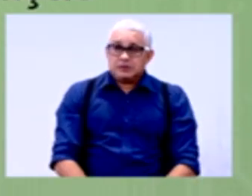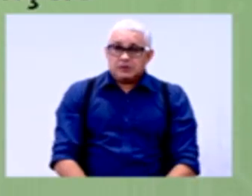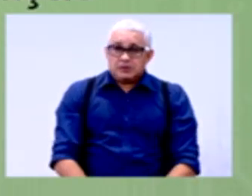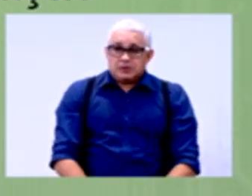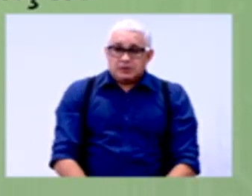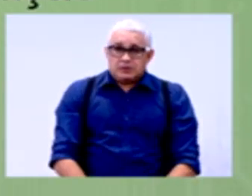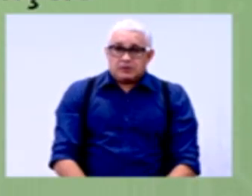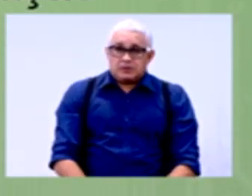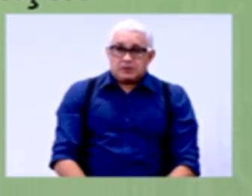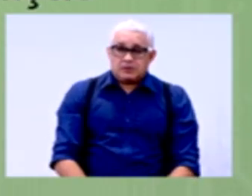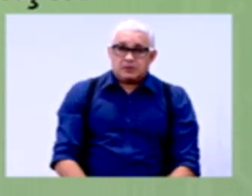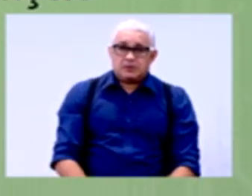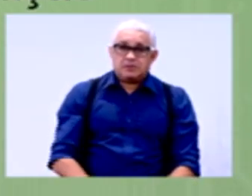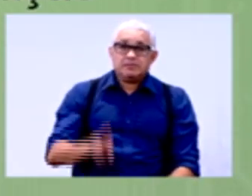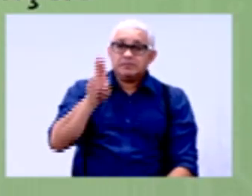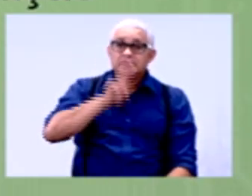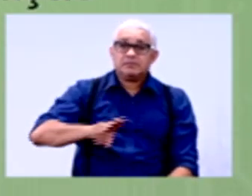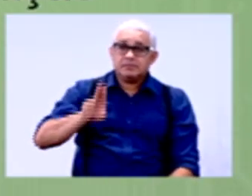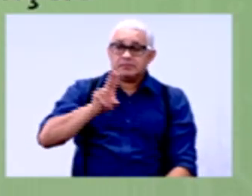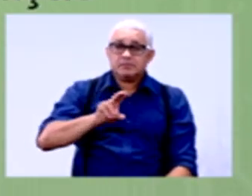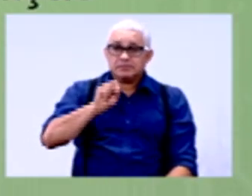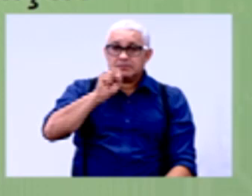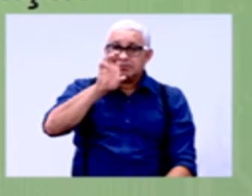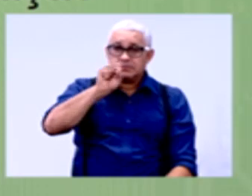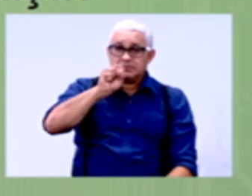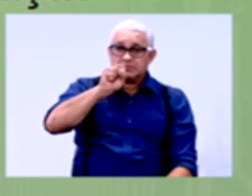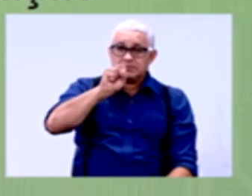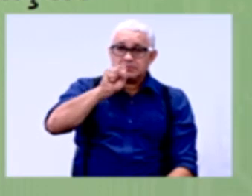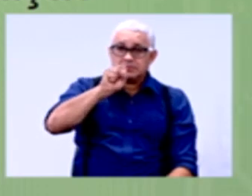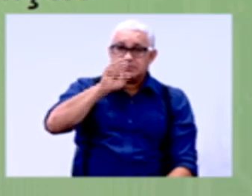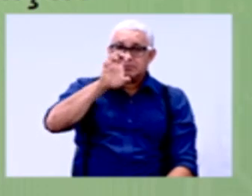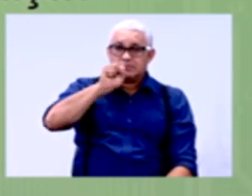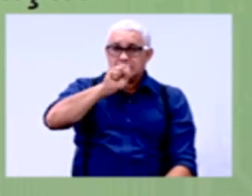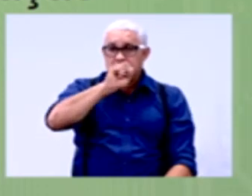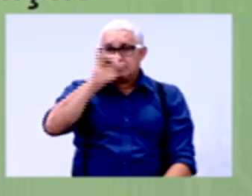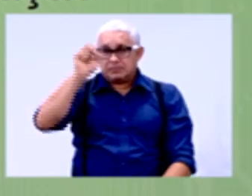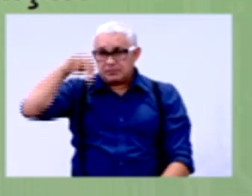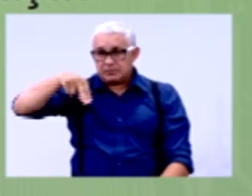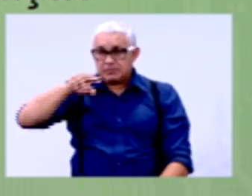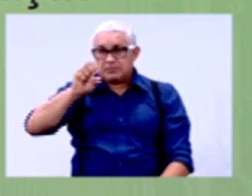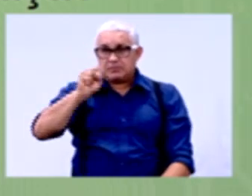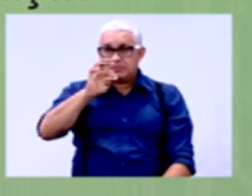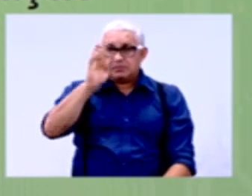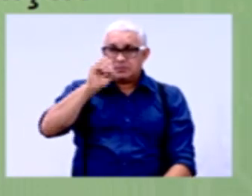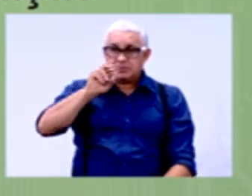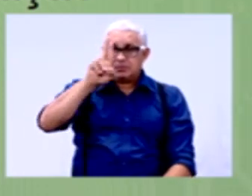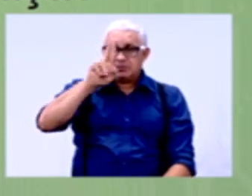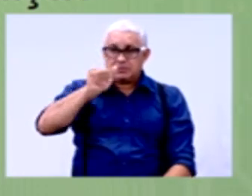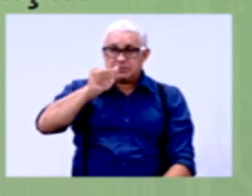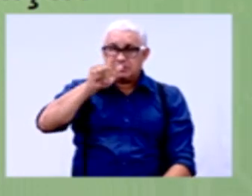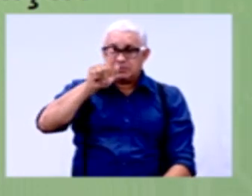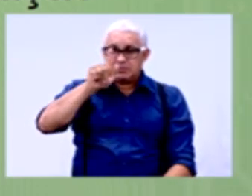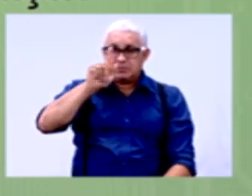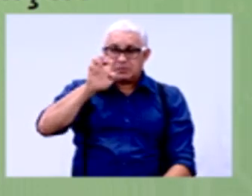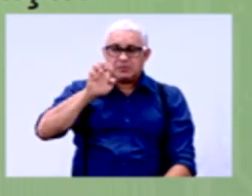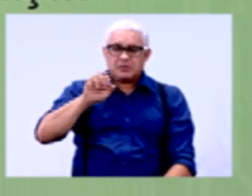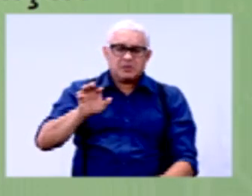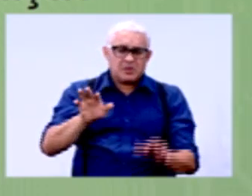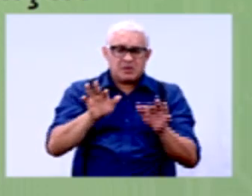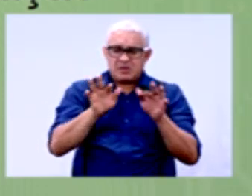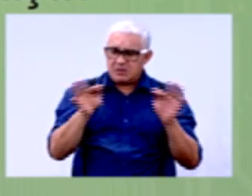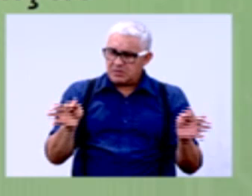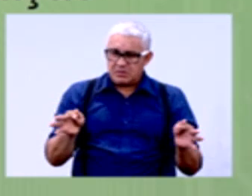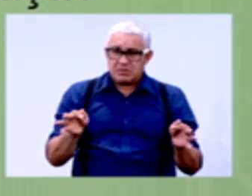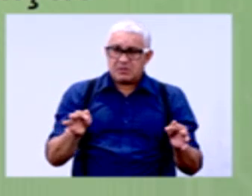O armazenamento utilizando aqui, ó, o Session Storage, né, no HTML5, é bem simples, certo? Esse aqui